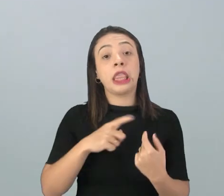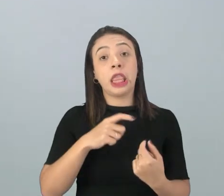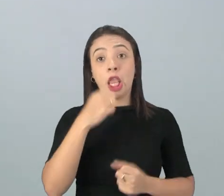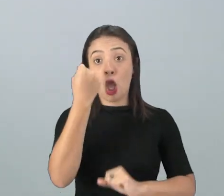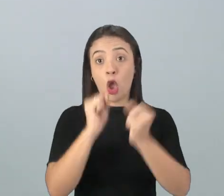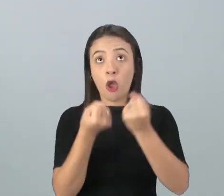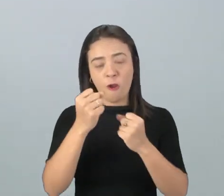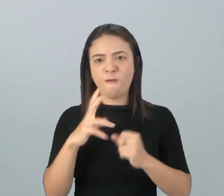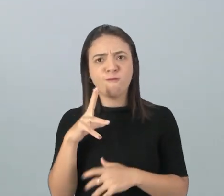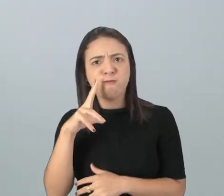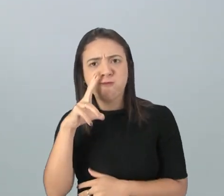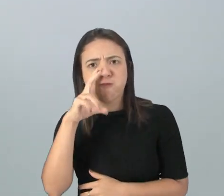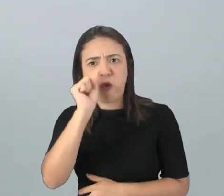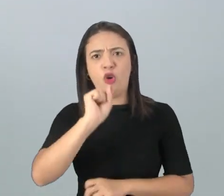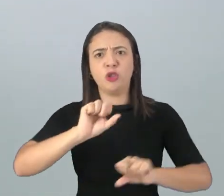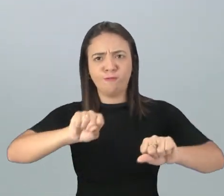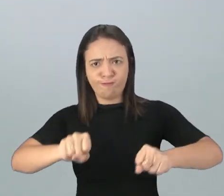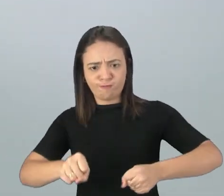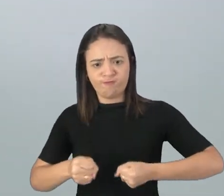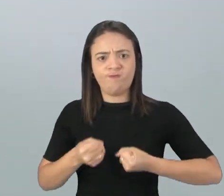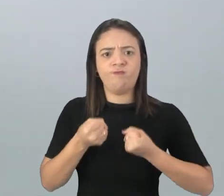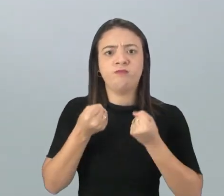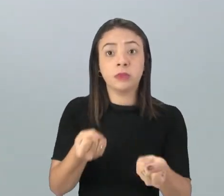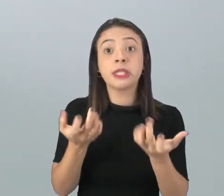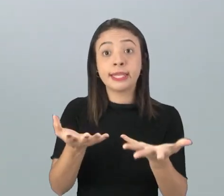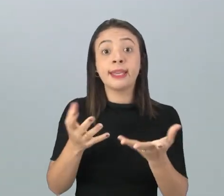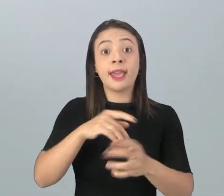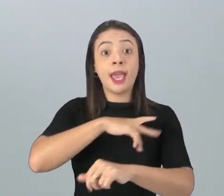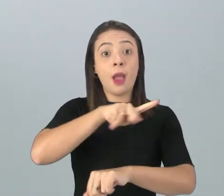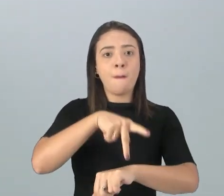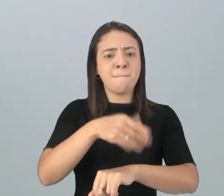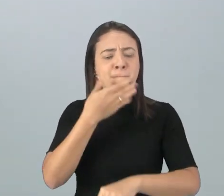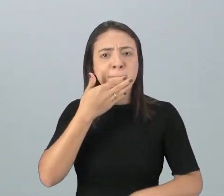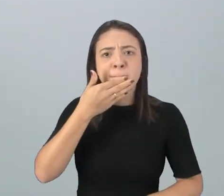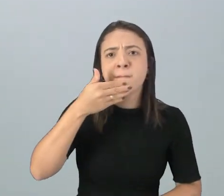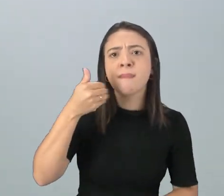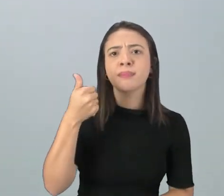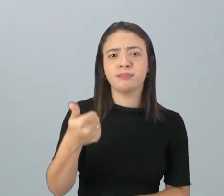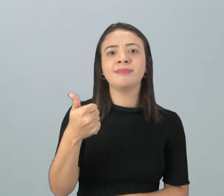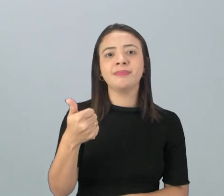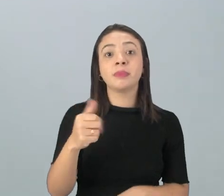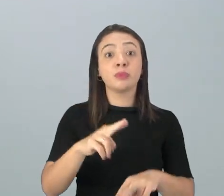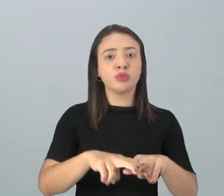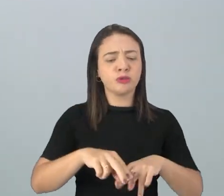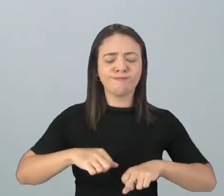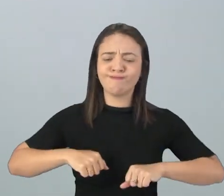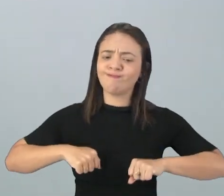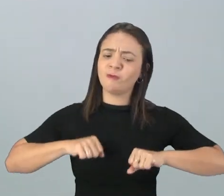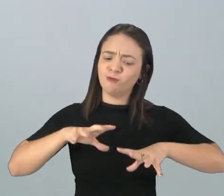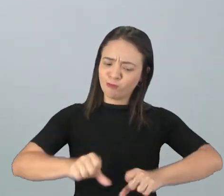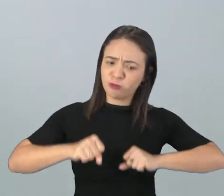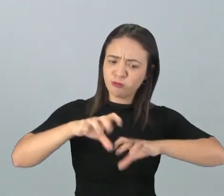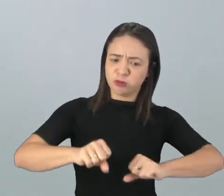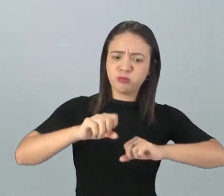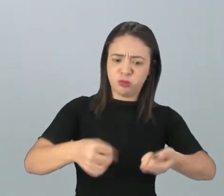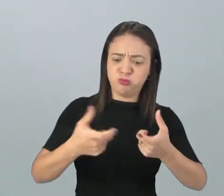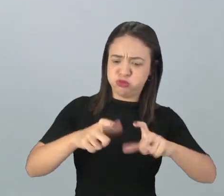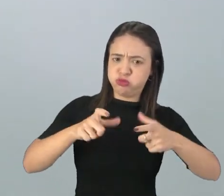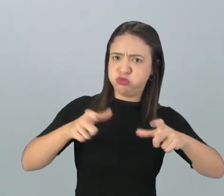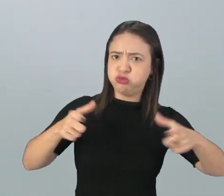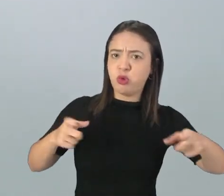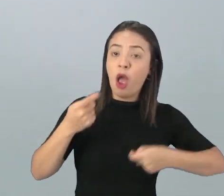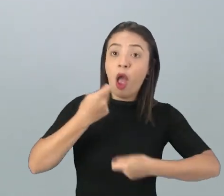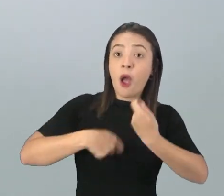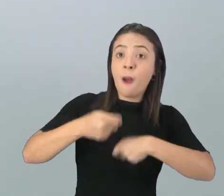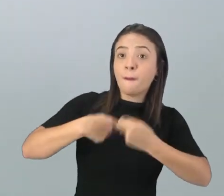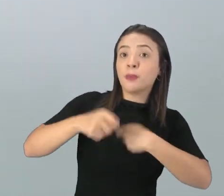buscam transformar o seu país numa plataforma de exportação e, portanto, buscam mercados cada vez maior para